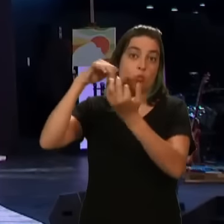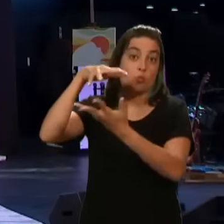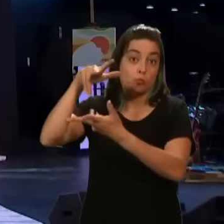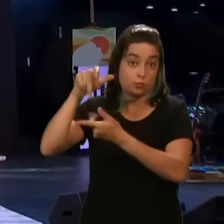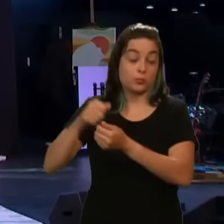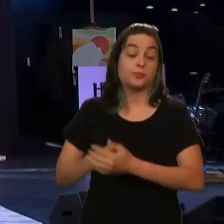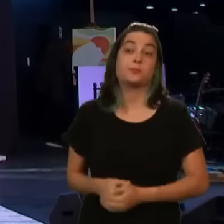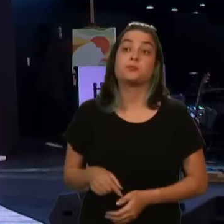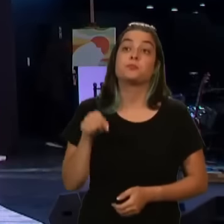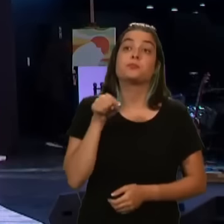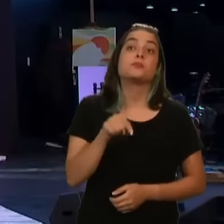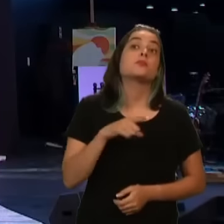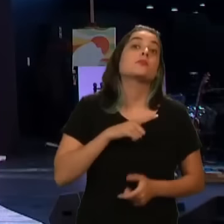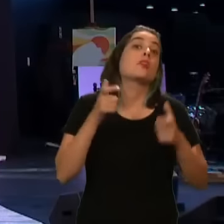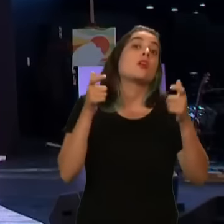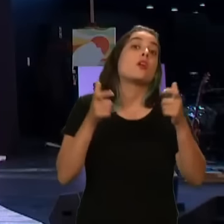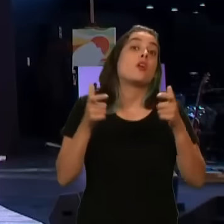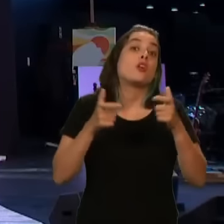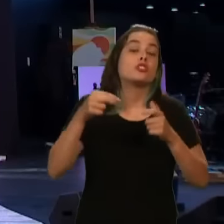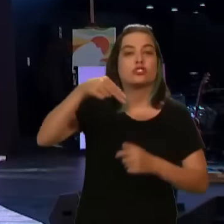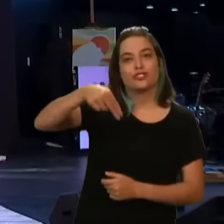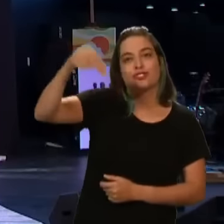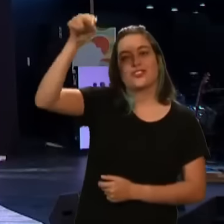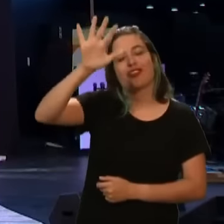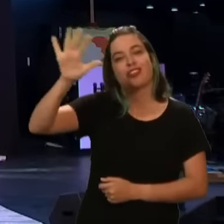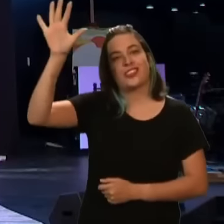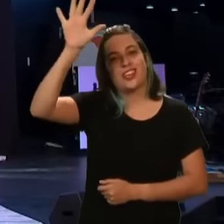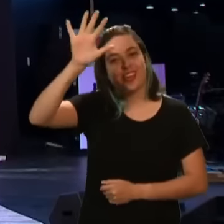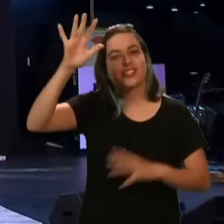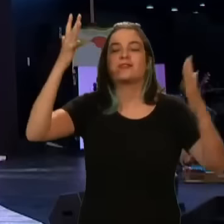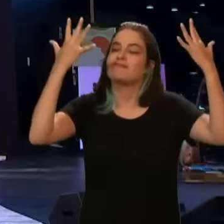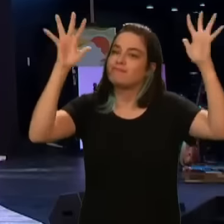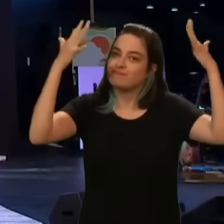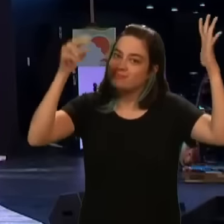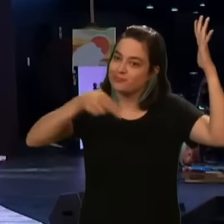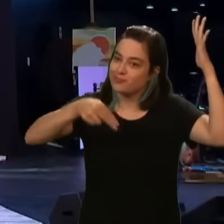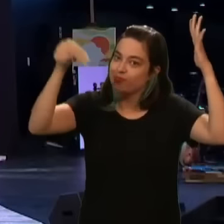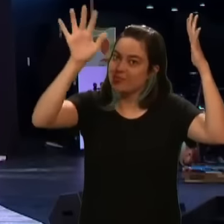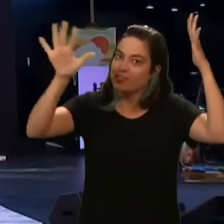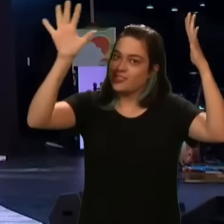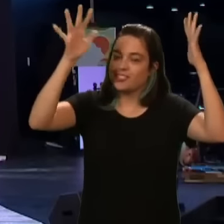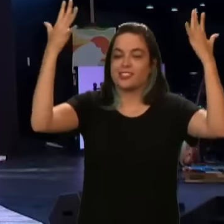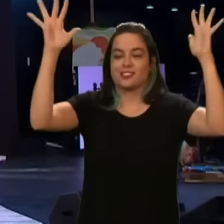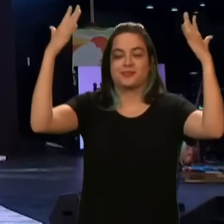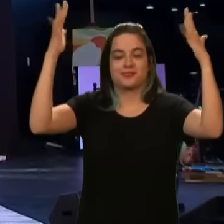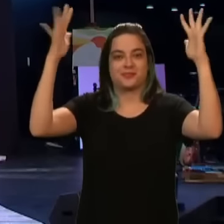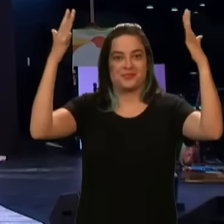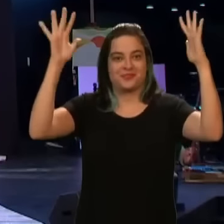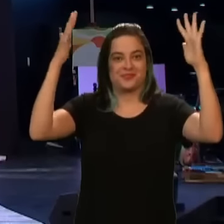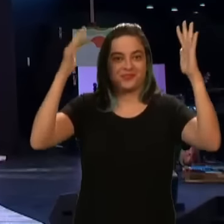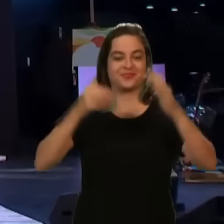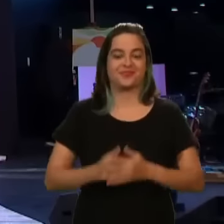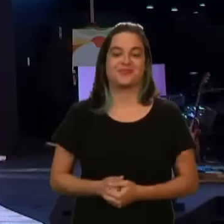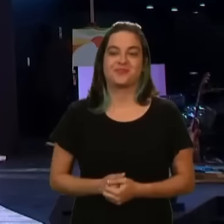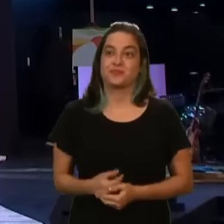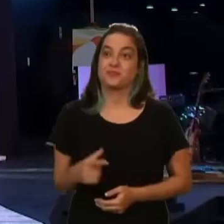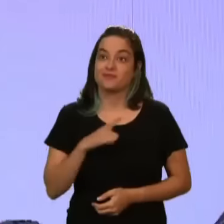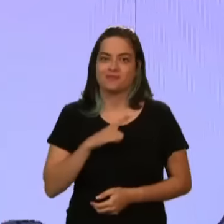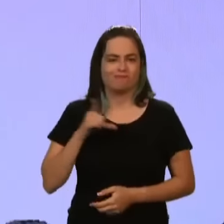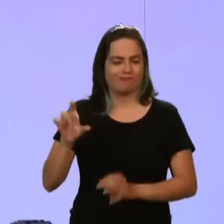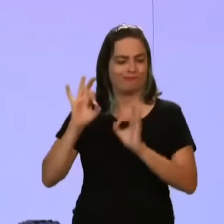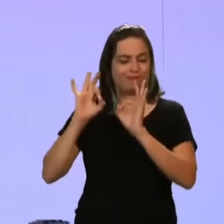Elas estão mais concentradas no Nordeste! Palmas para as nordestinas, que tem essa